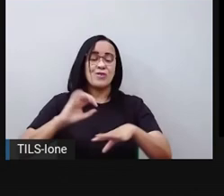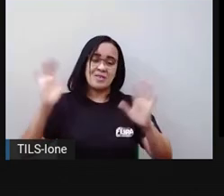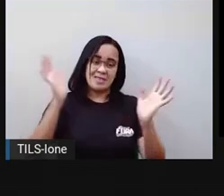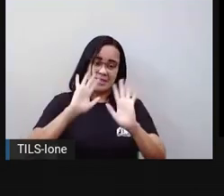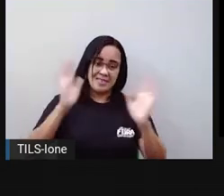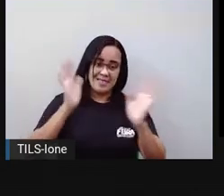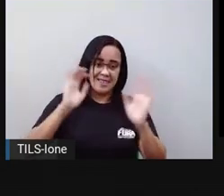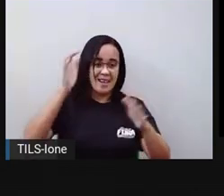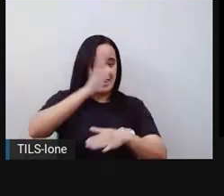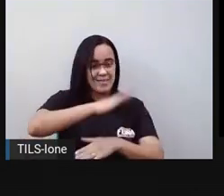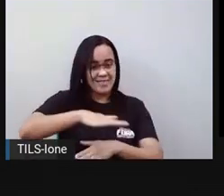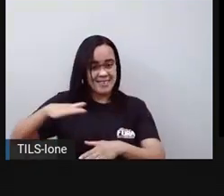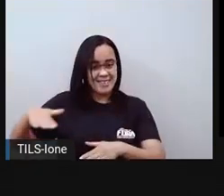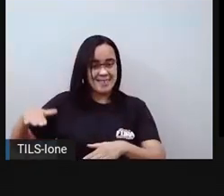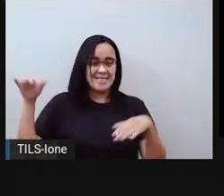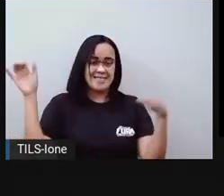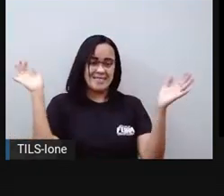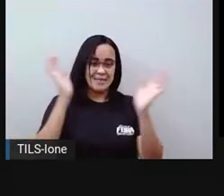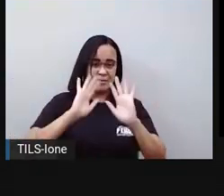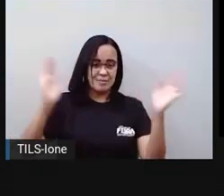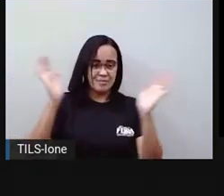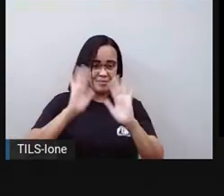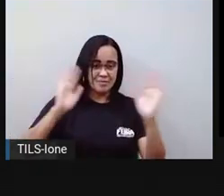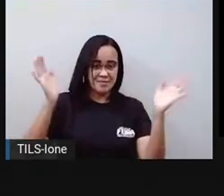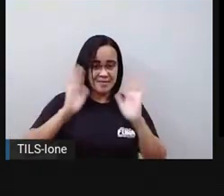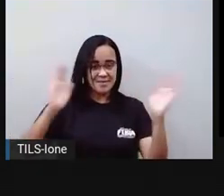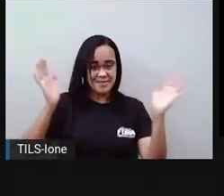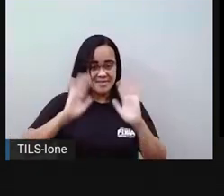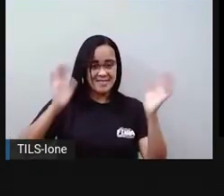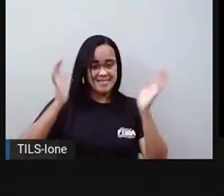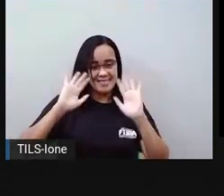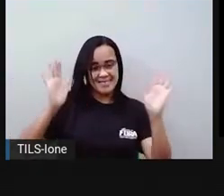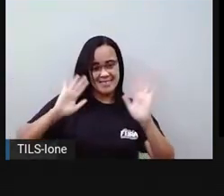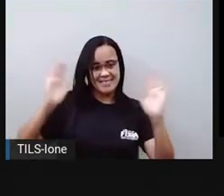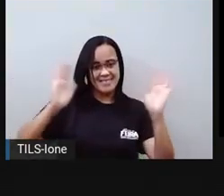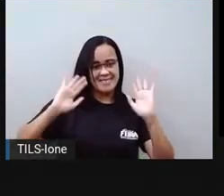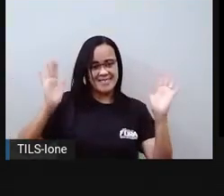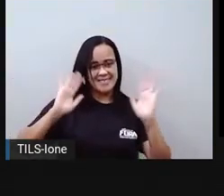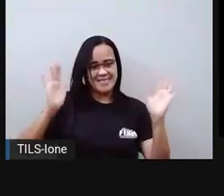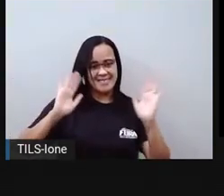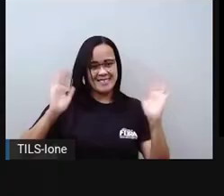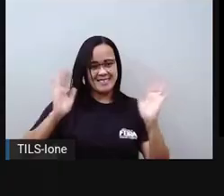Tchau! Até a próxima! See you later! Bye, bye!